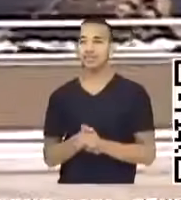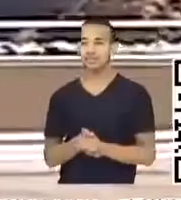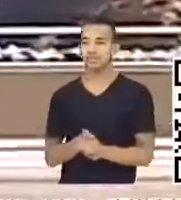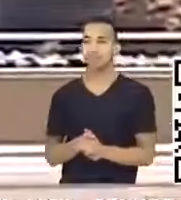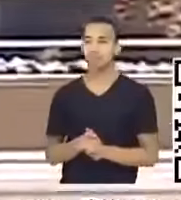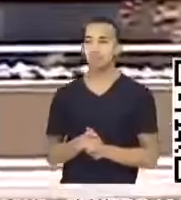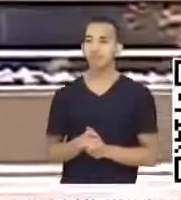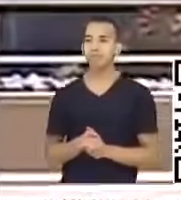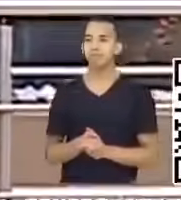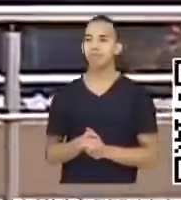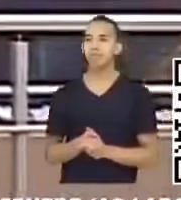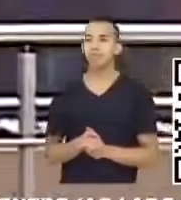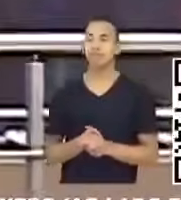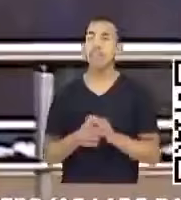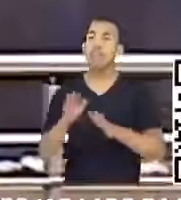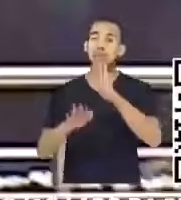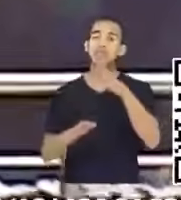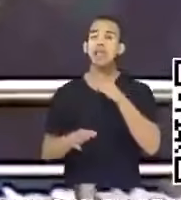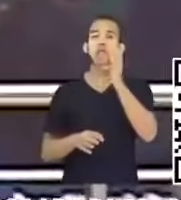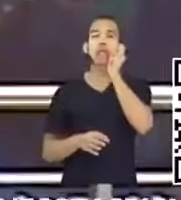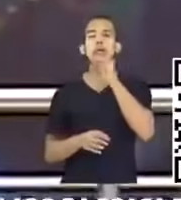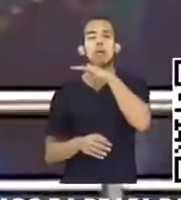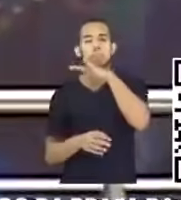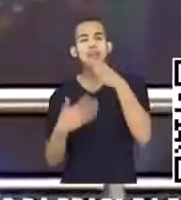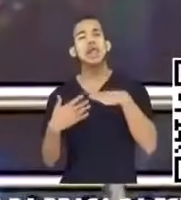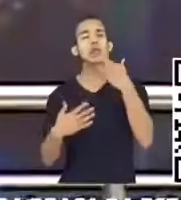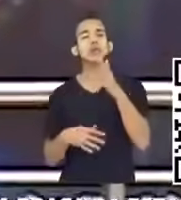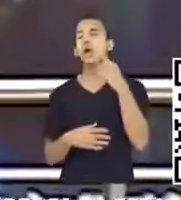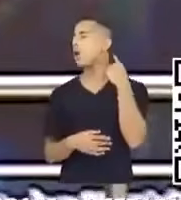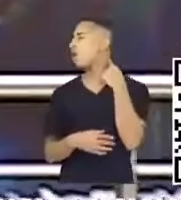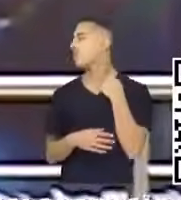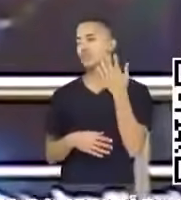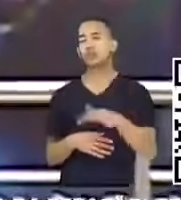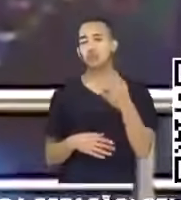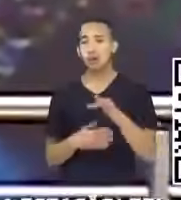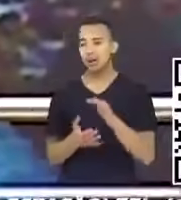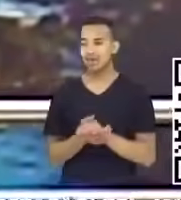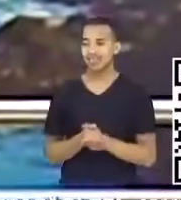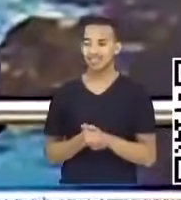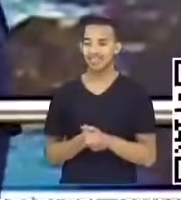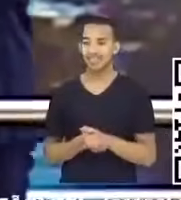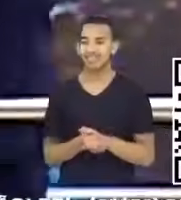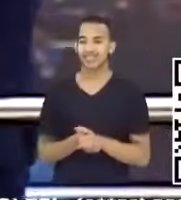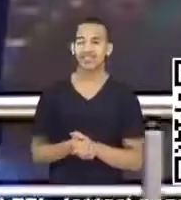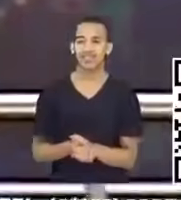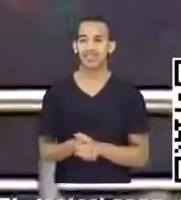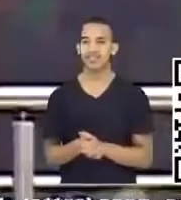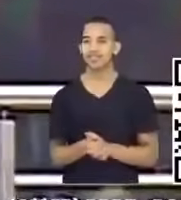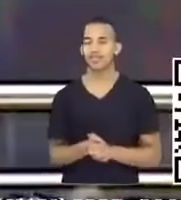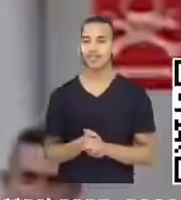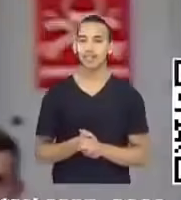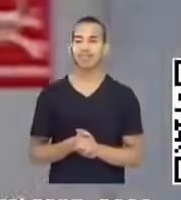eu vou levar ver que dormiu mal e tá com torcicolo não é verdade Aí não dá para virar o pescoço